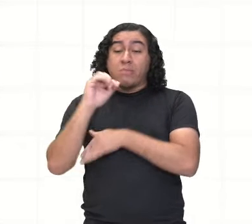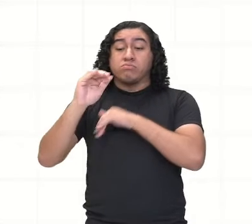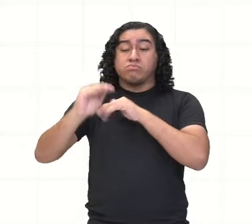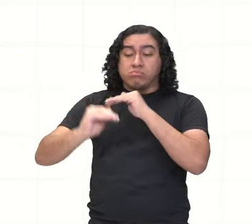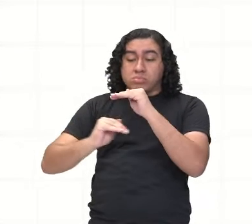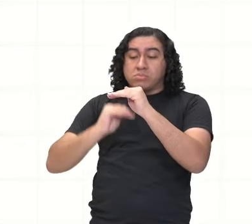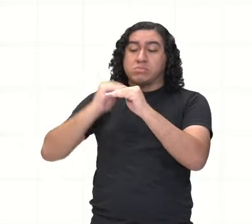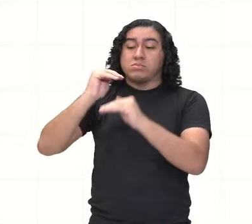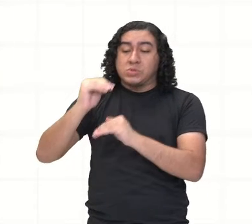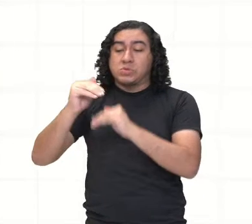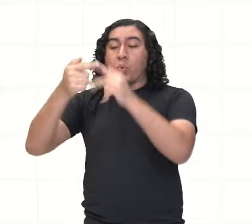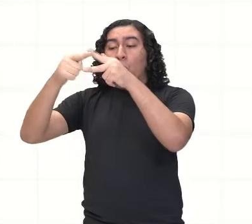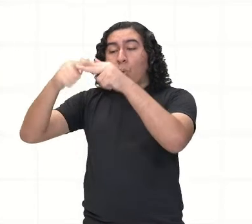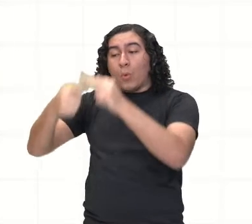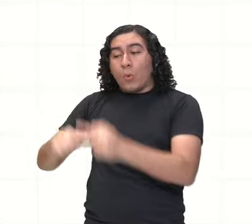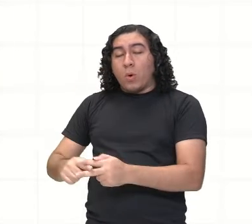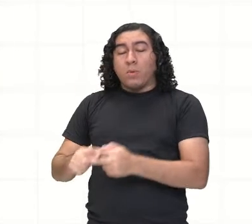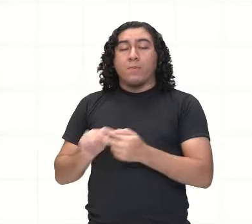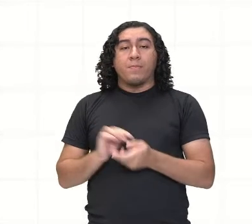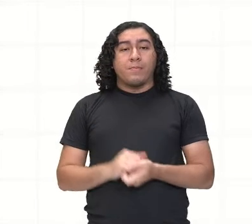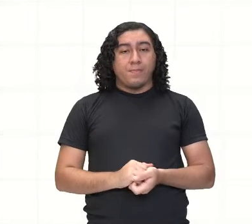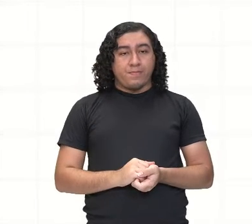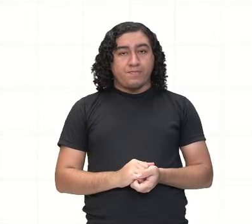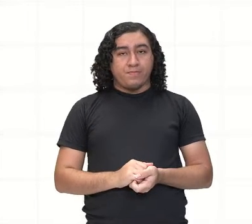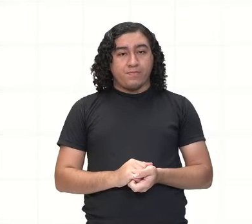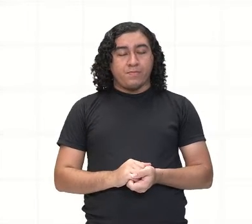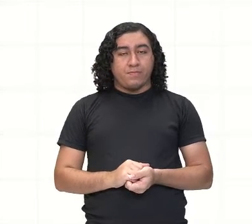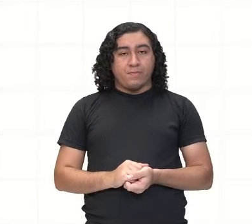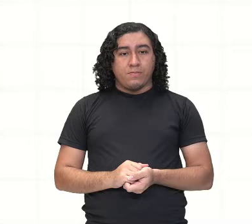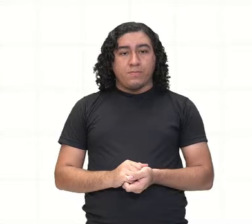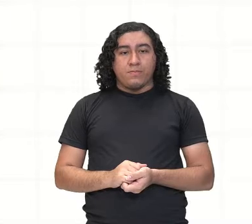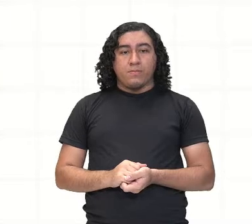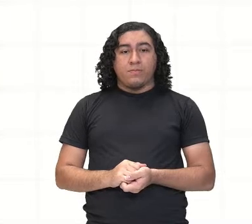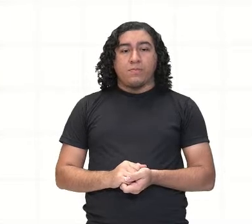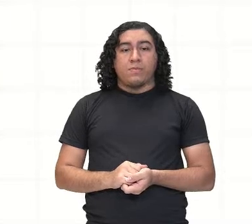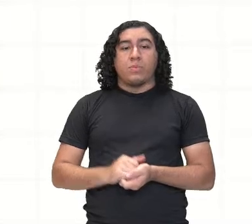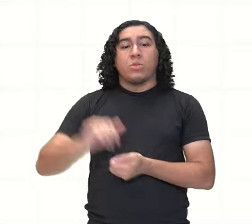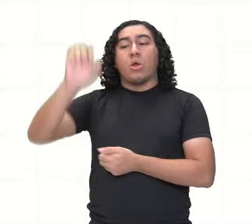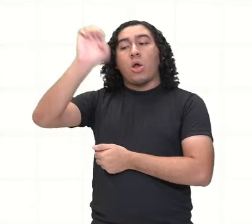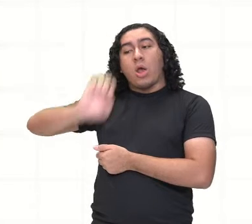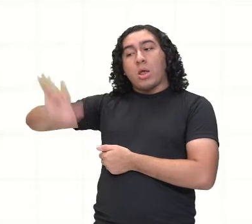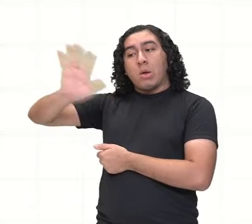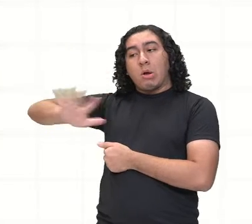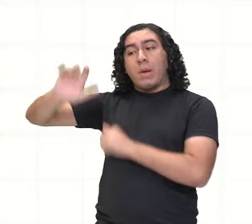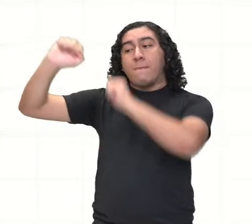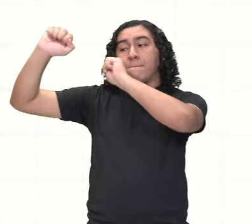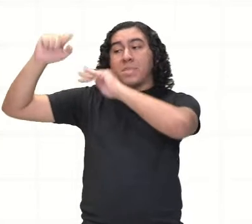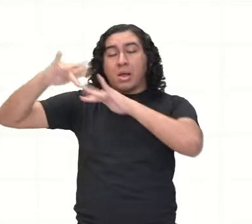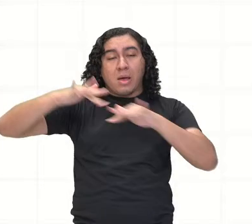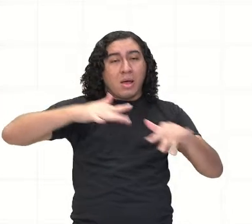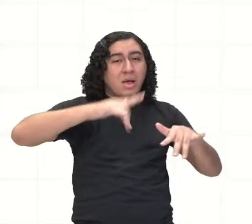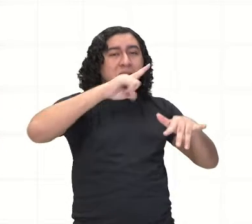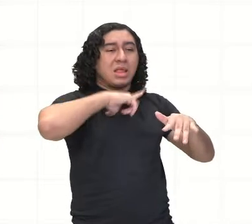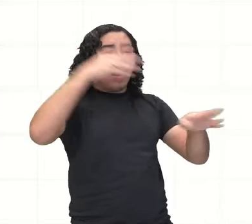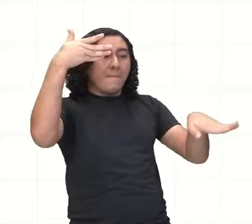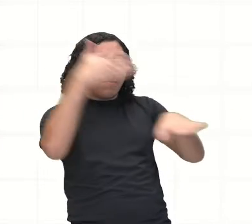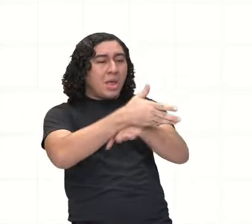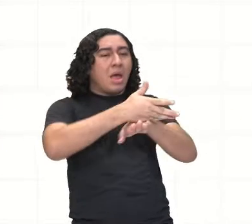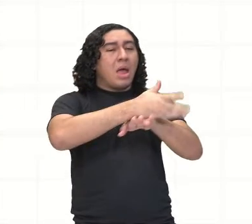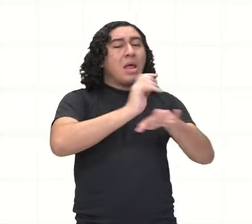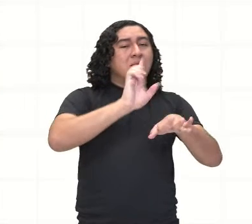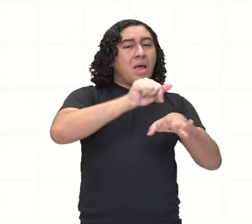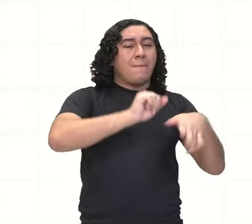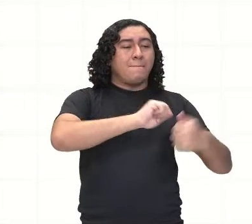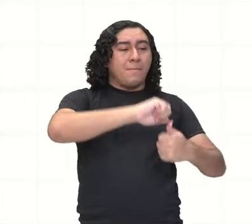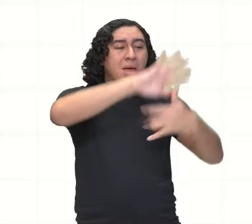vão desenvolvendo. Então, quando o europeu chega na América, ele chega munido de armas de fogo, ele